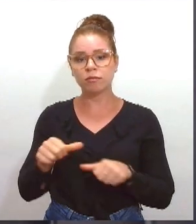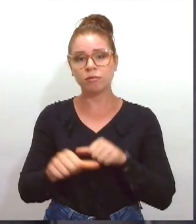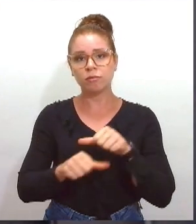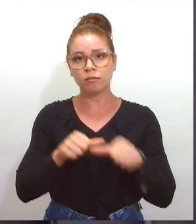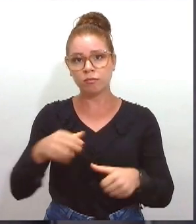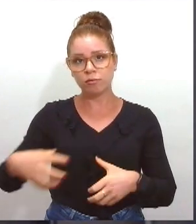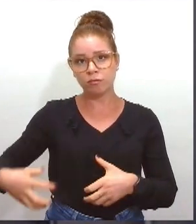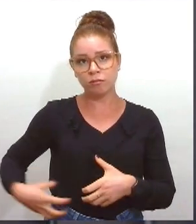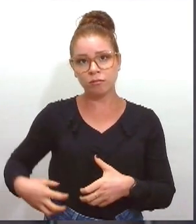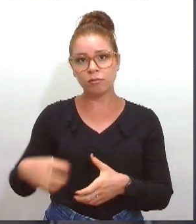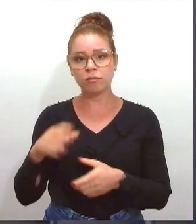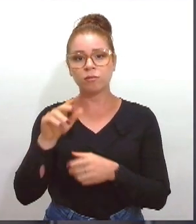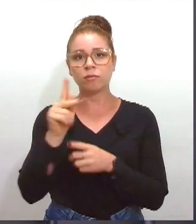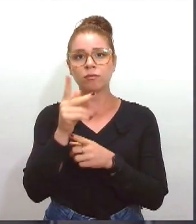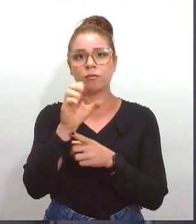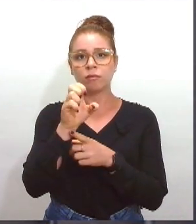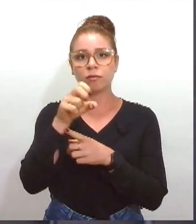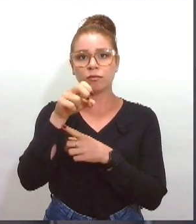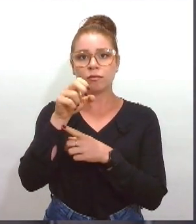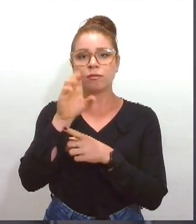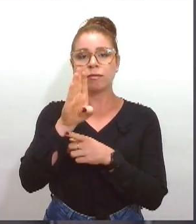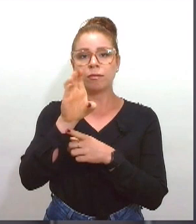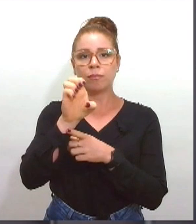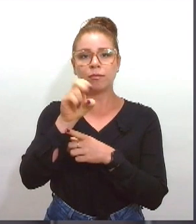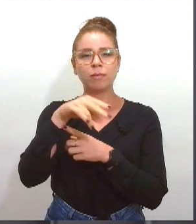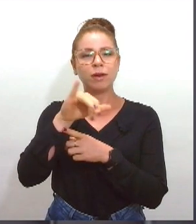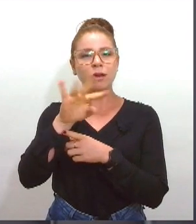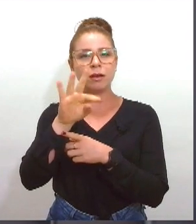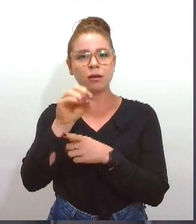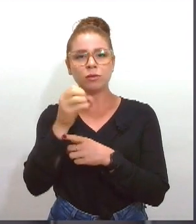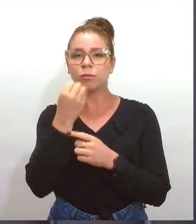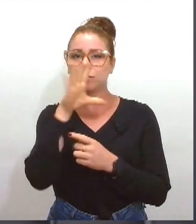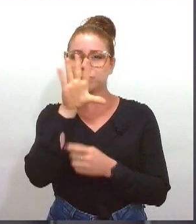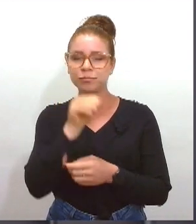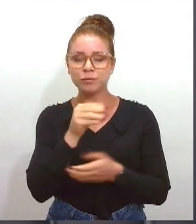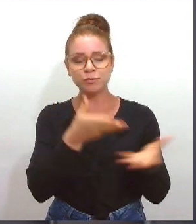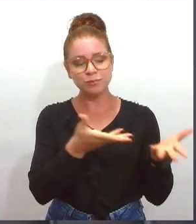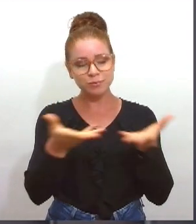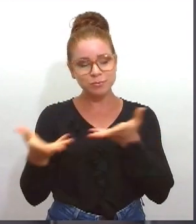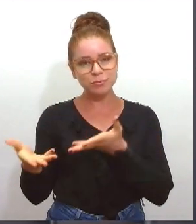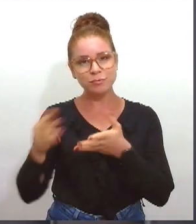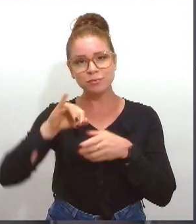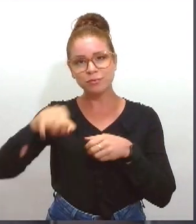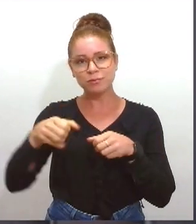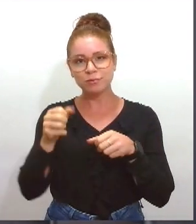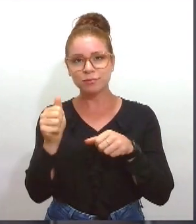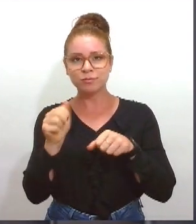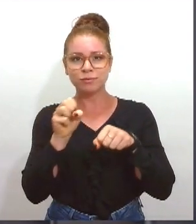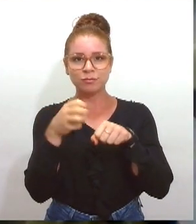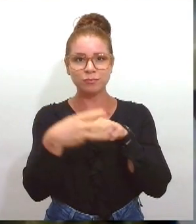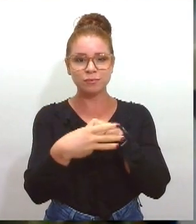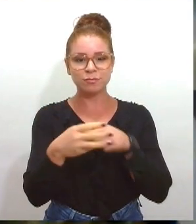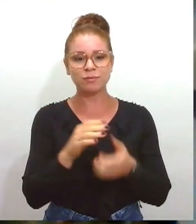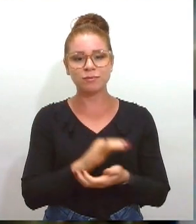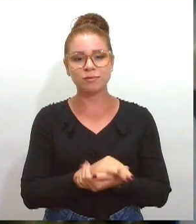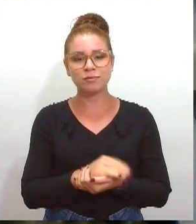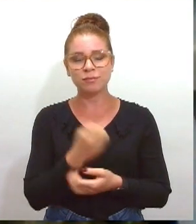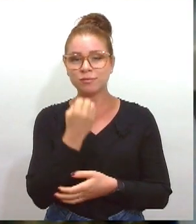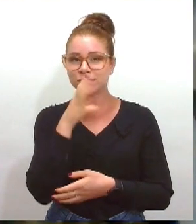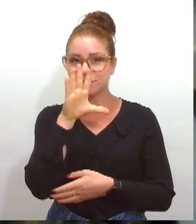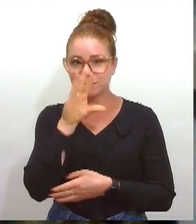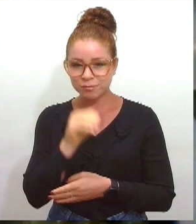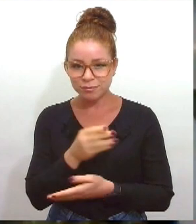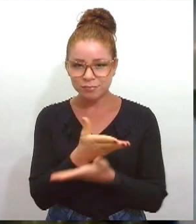Muito boa noite, doutor Benito. Seja bem-vindo ao Jornal da Alese. Boa noite, Sivan. Boa noite a todos que